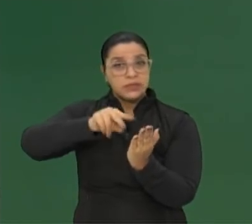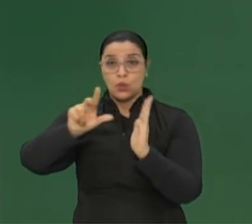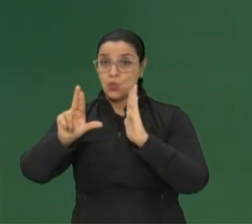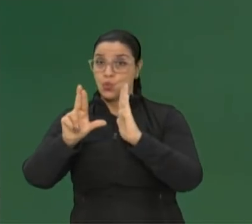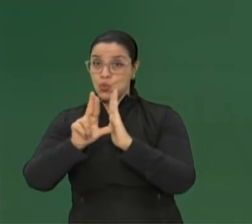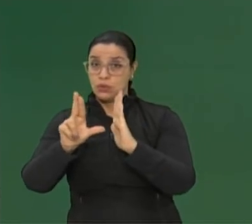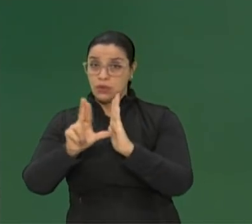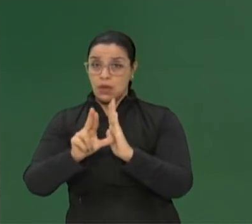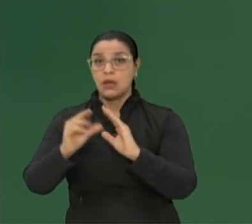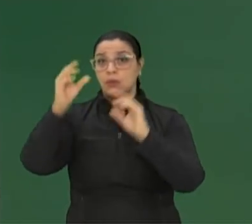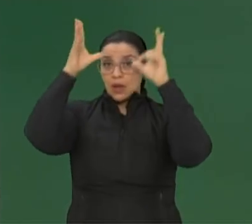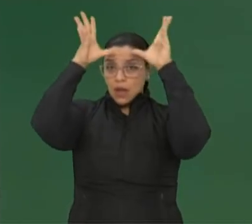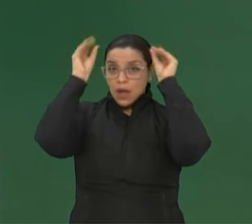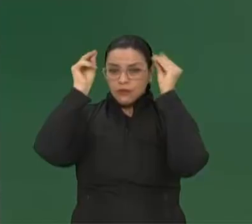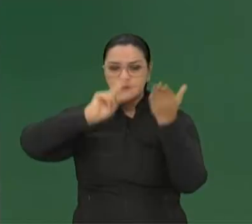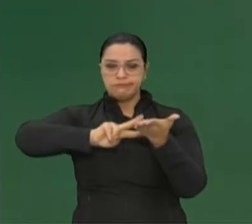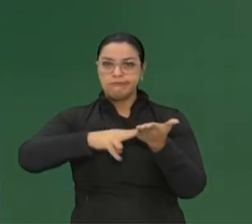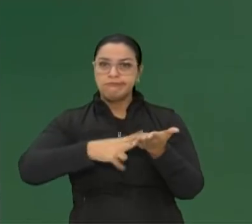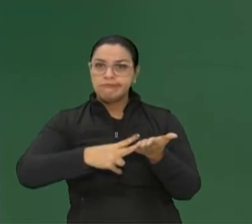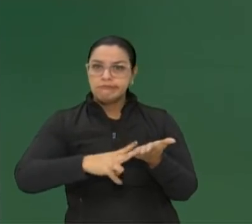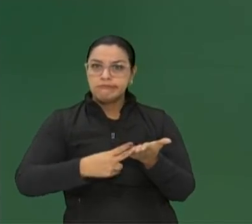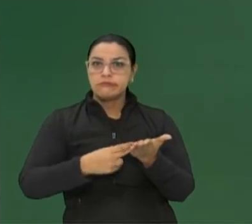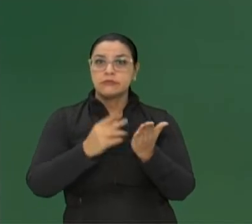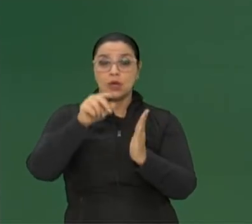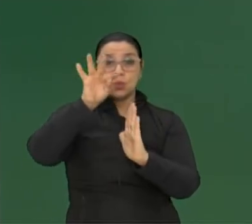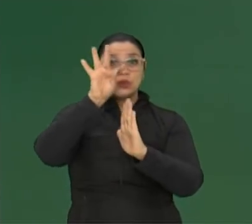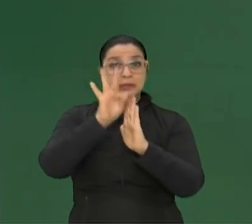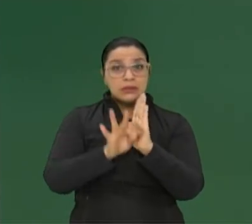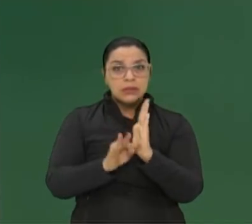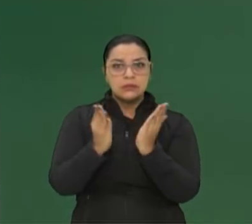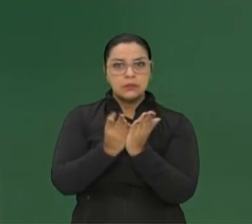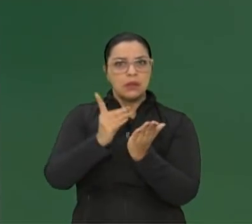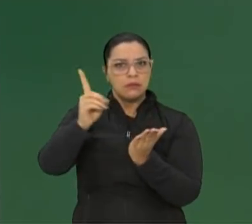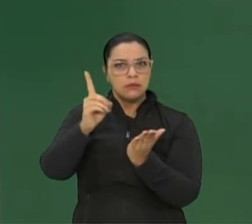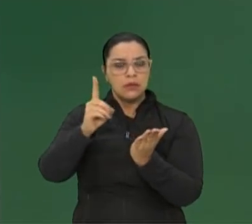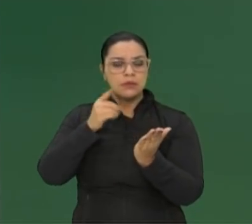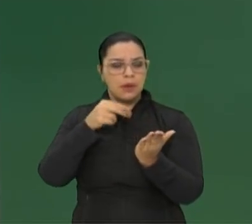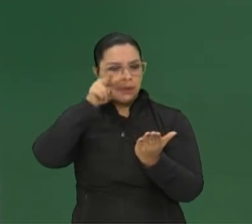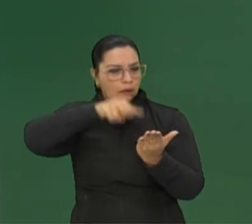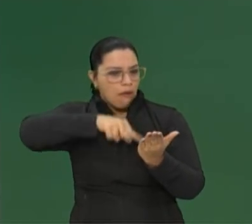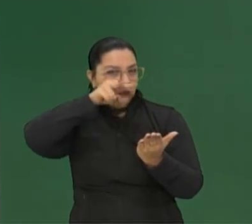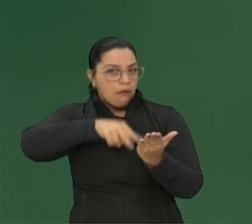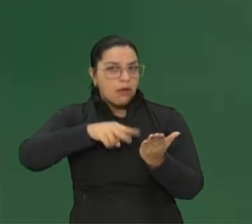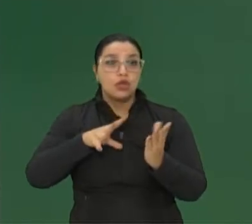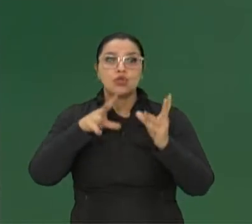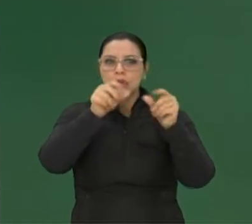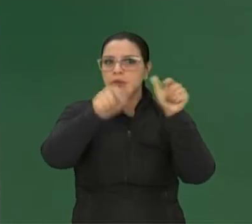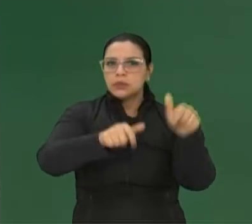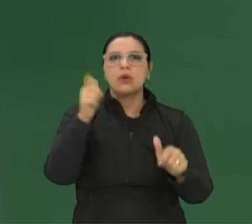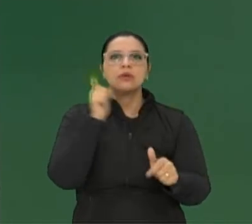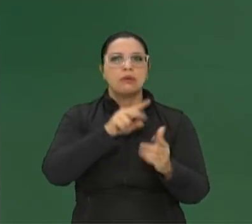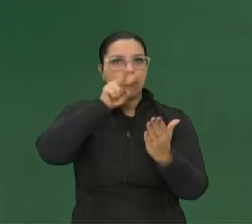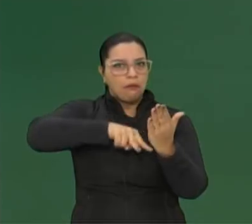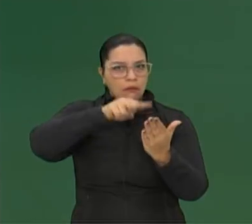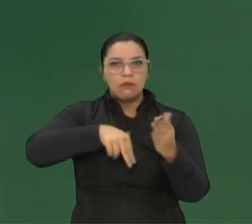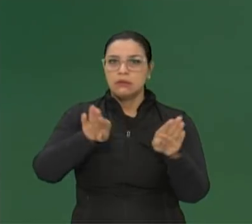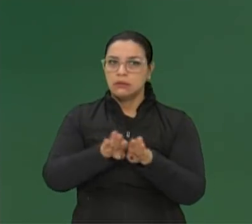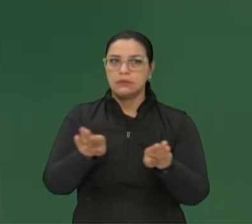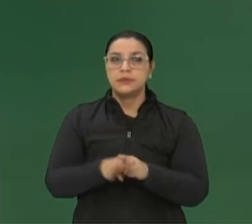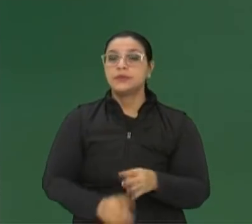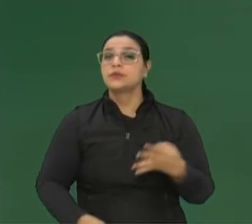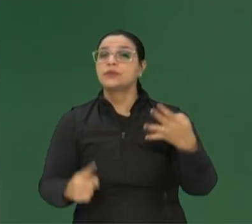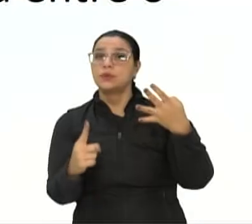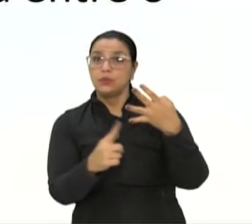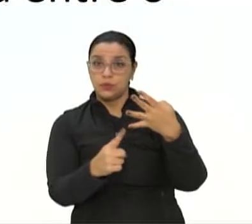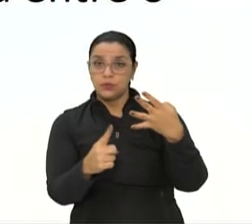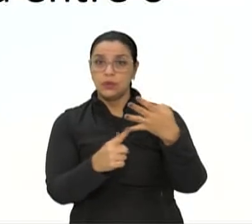realizam traduções da Bíblia para justamente as pessoas terem mais acesso, né, à palavra sagrada, né, o texto da Bíblia lá. Tá? E o